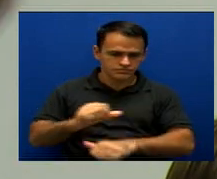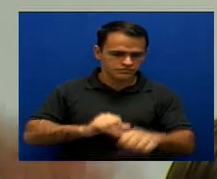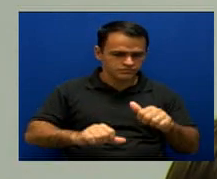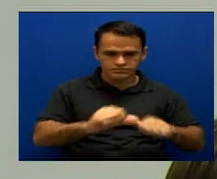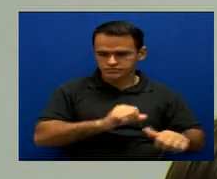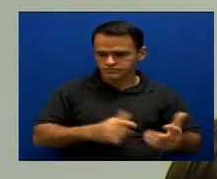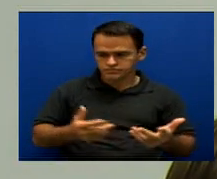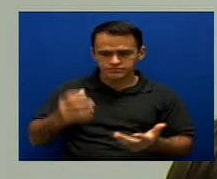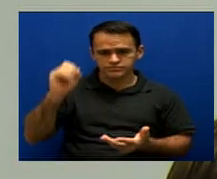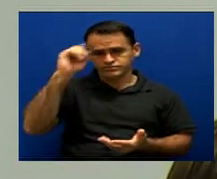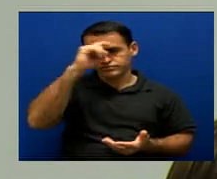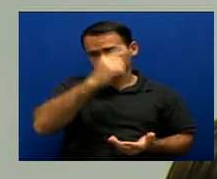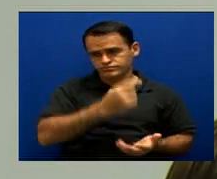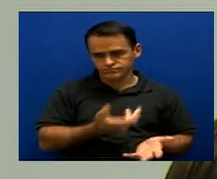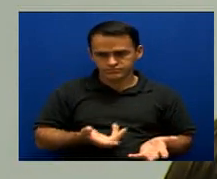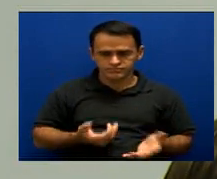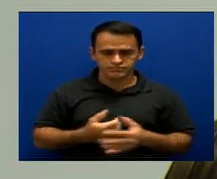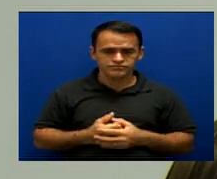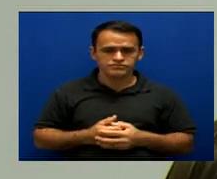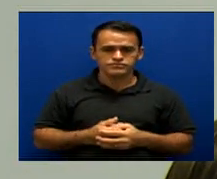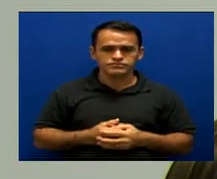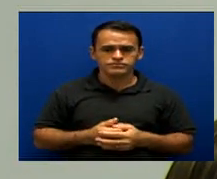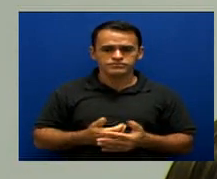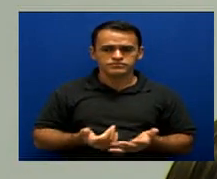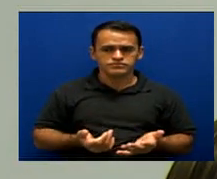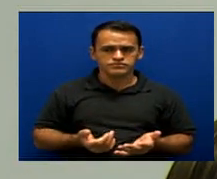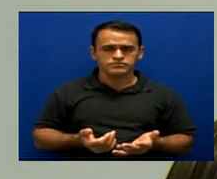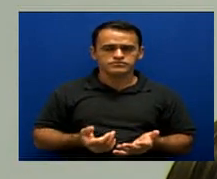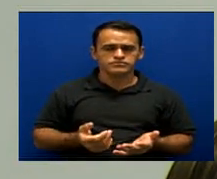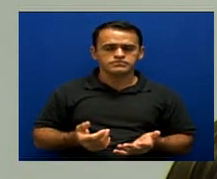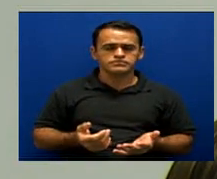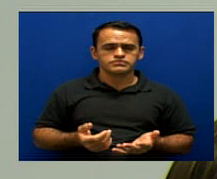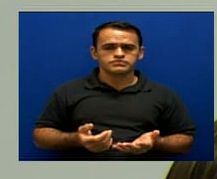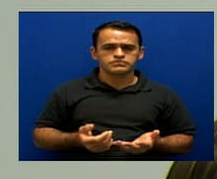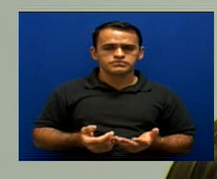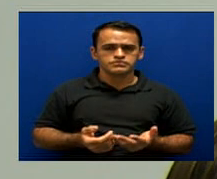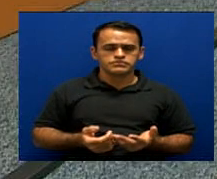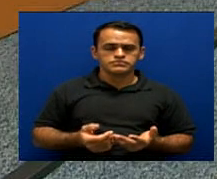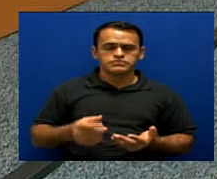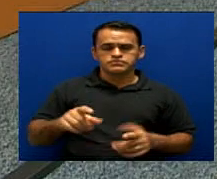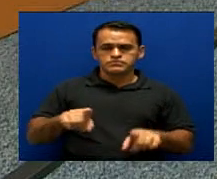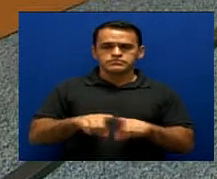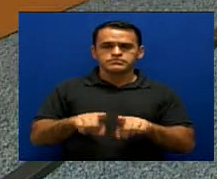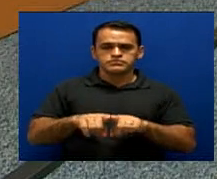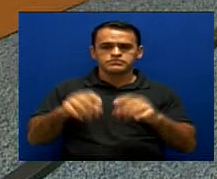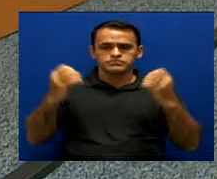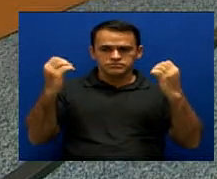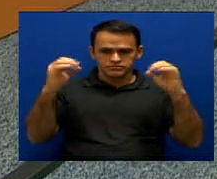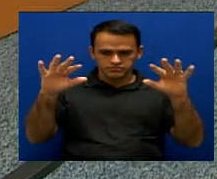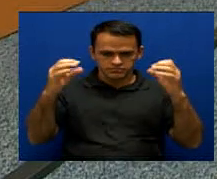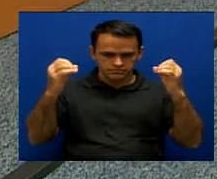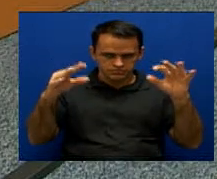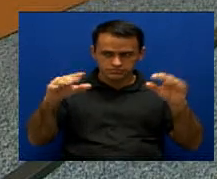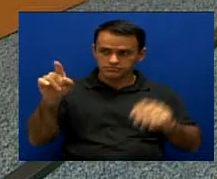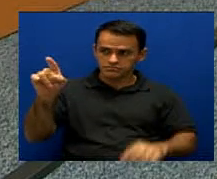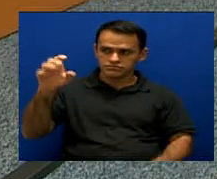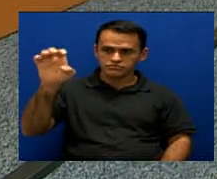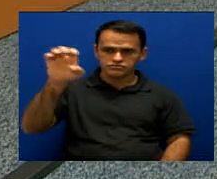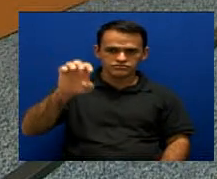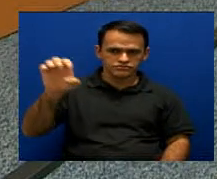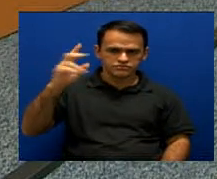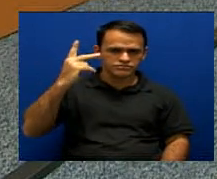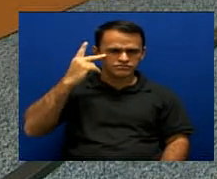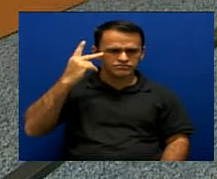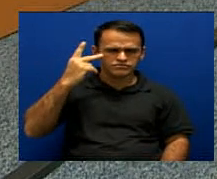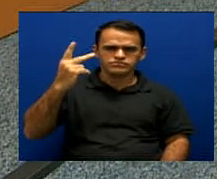fazer que dá pra fazer não só isso como a viatura então do estado de são paulo como são